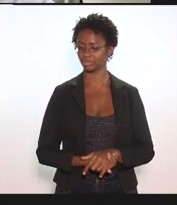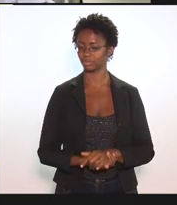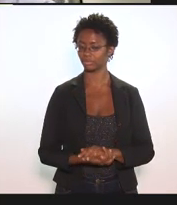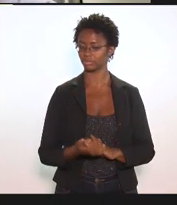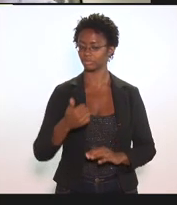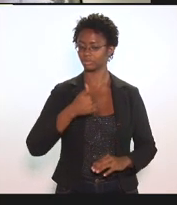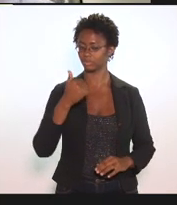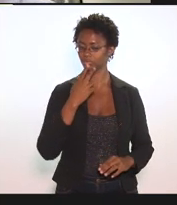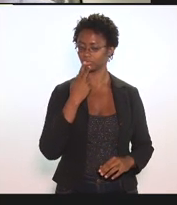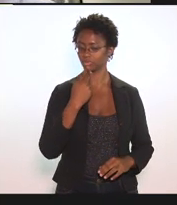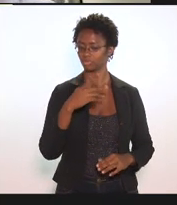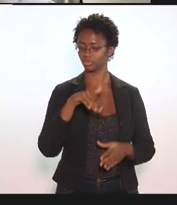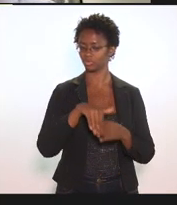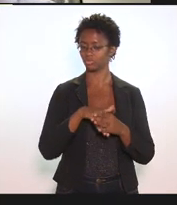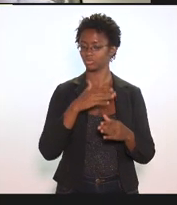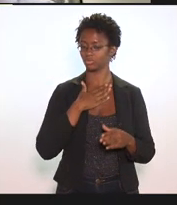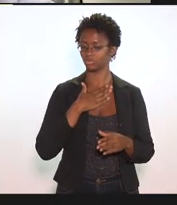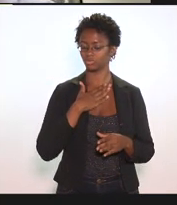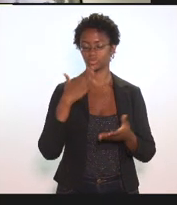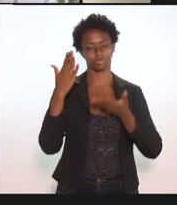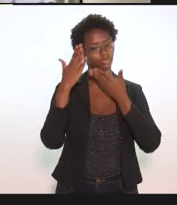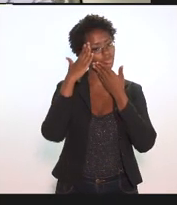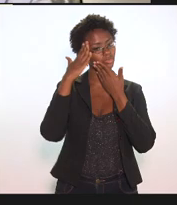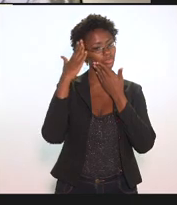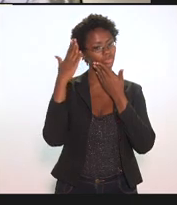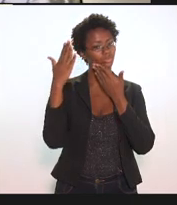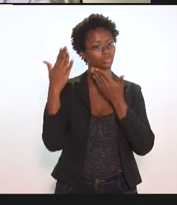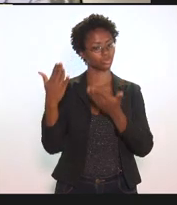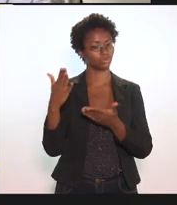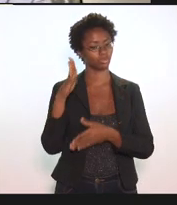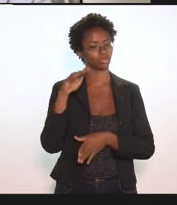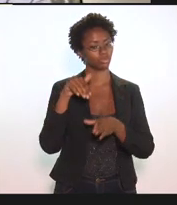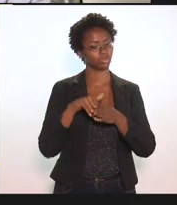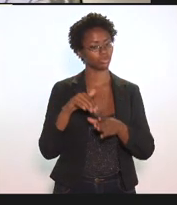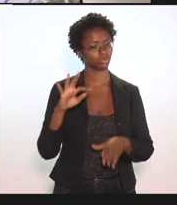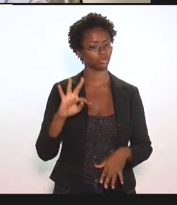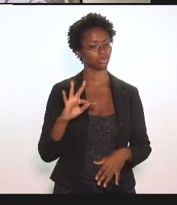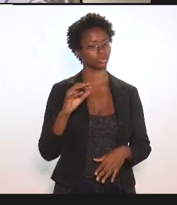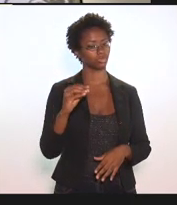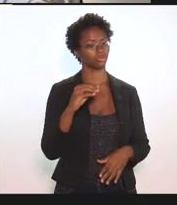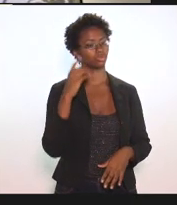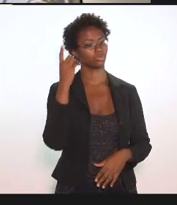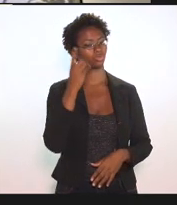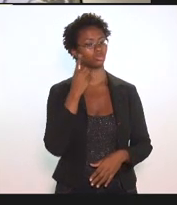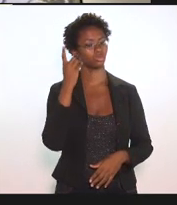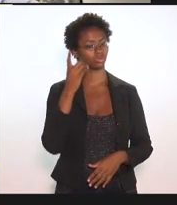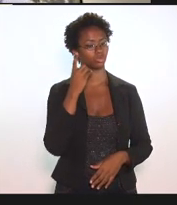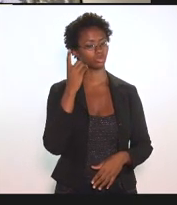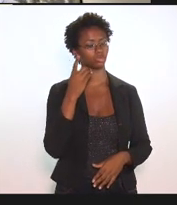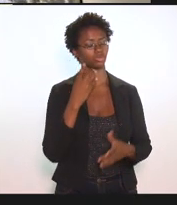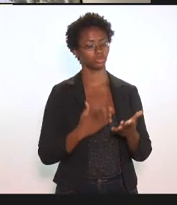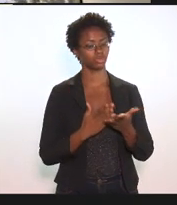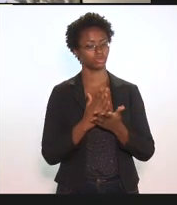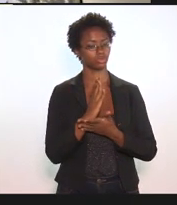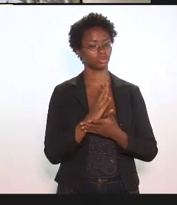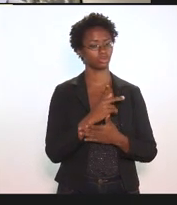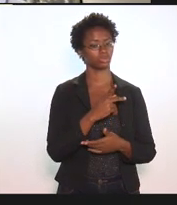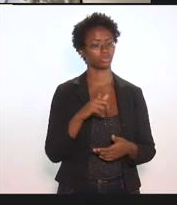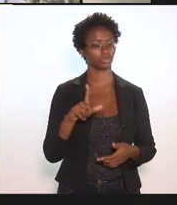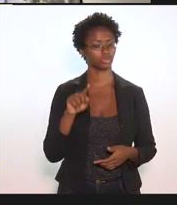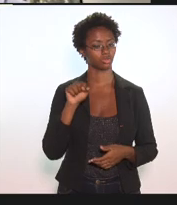voto agradecendo o voto de todos os deputados que aprovaram esse projeto aqui